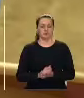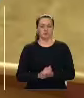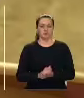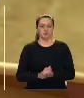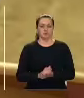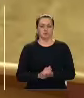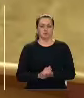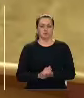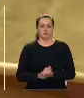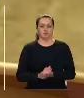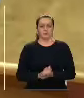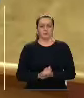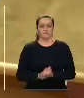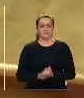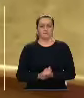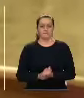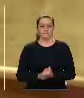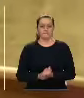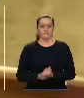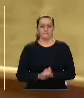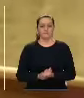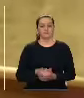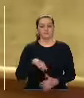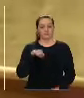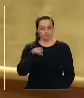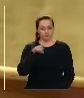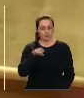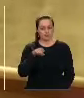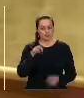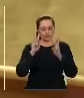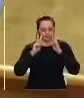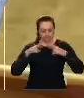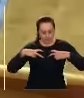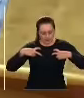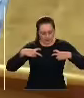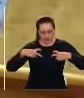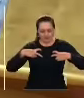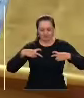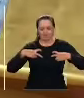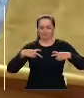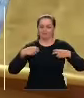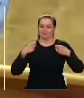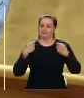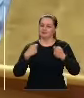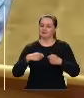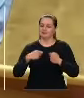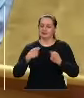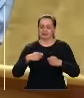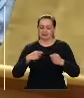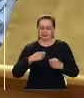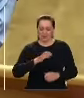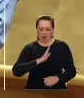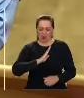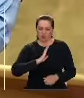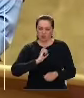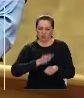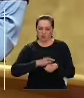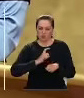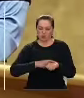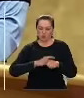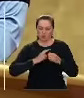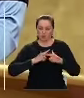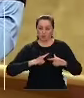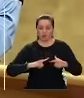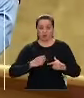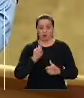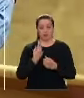para você que reconhece que precisa limpar seu coração. De repente você que está aí me